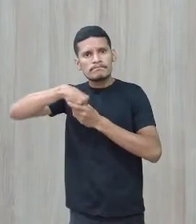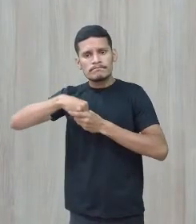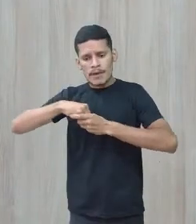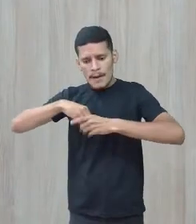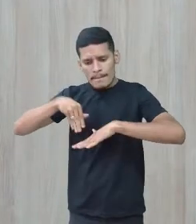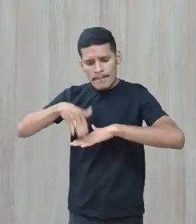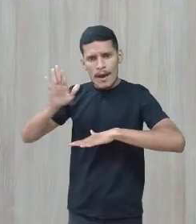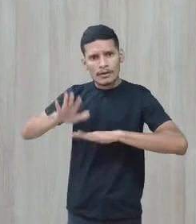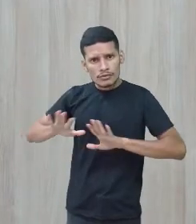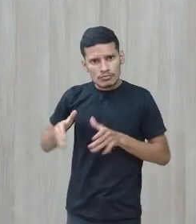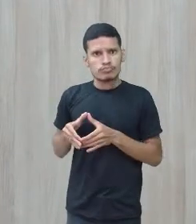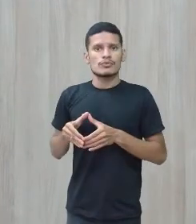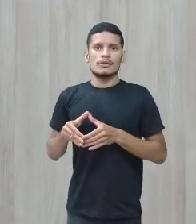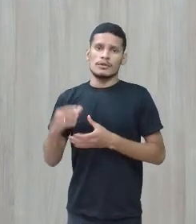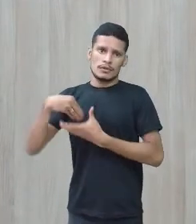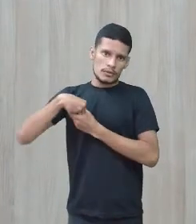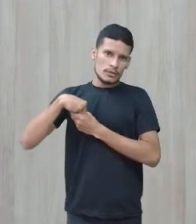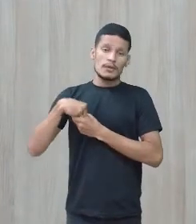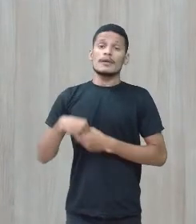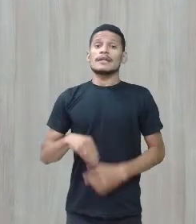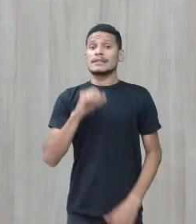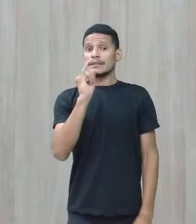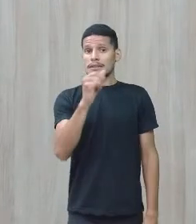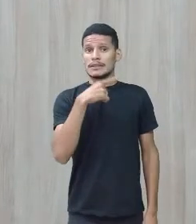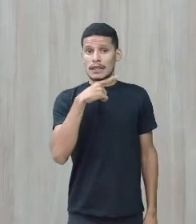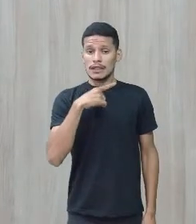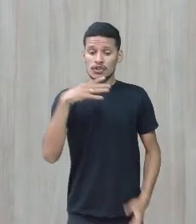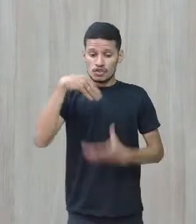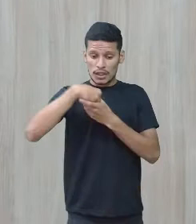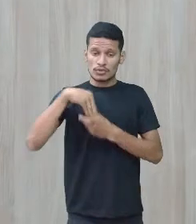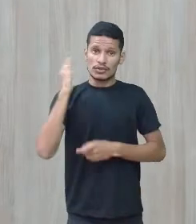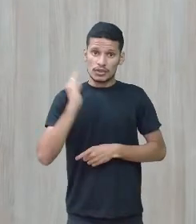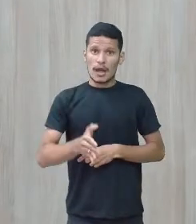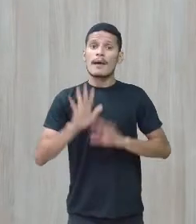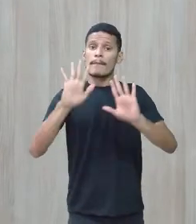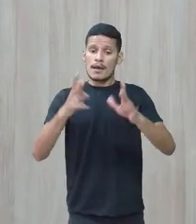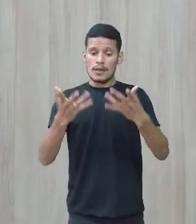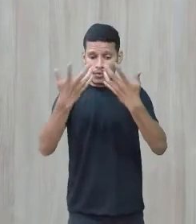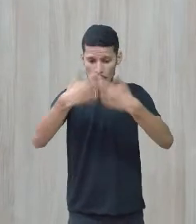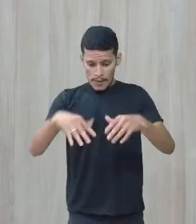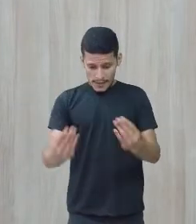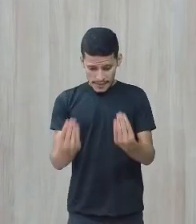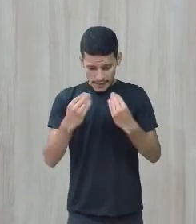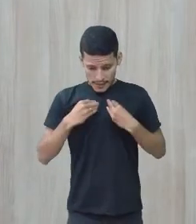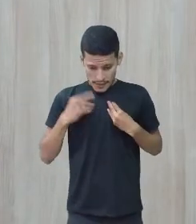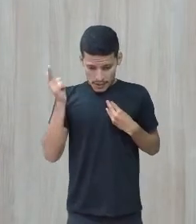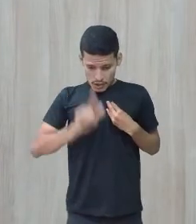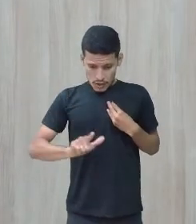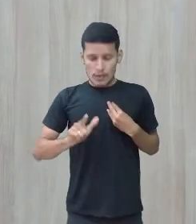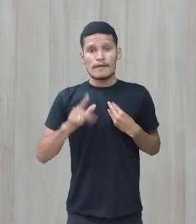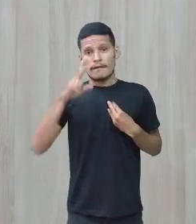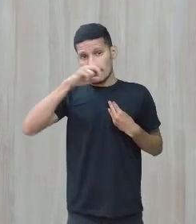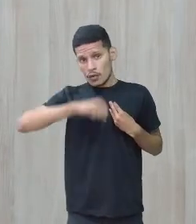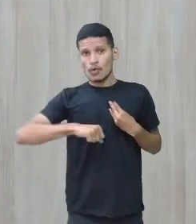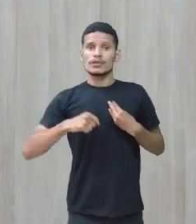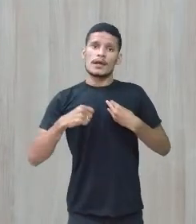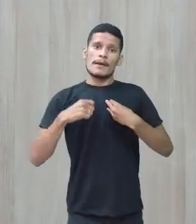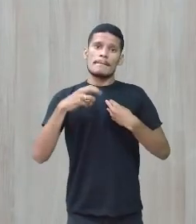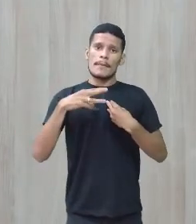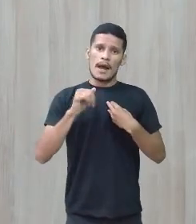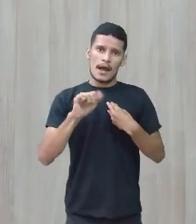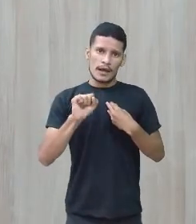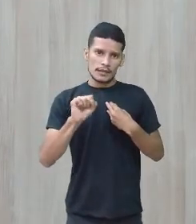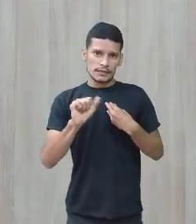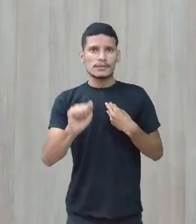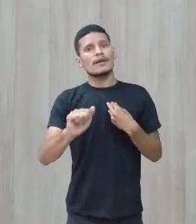E aí, no caso, se já existe no meu organismo e ela naturalmente já me dá esse ganho de força, ganho de massa,